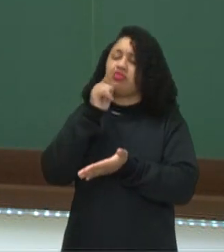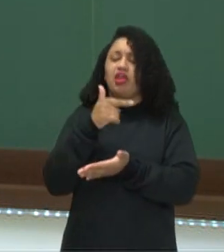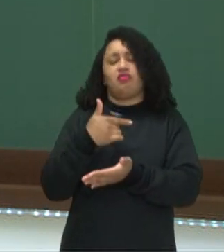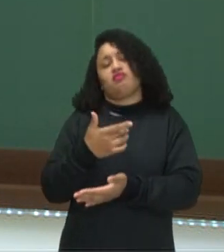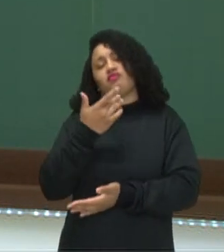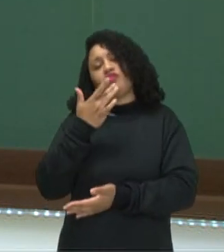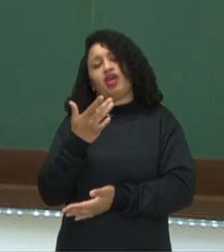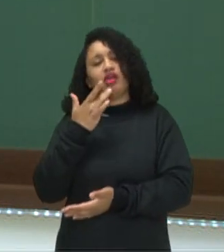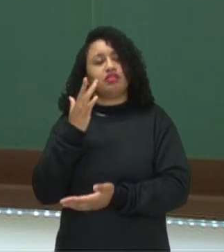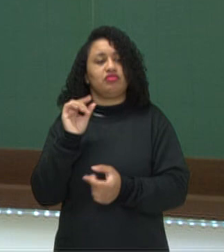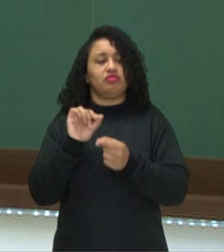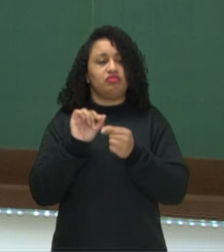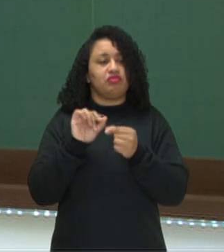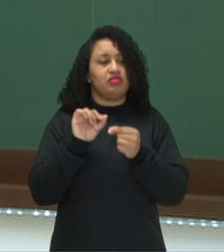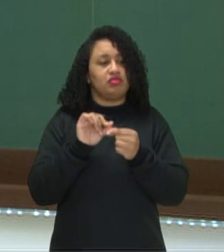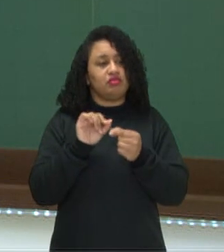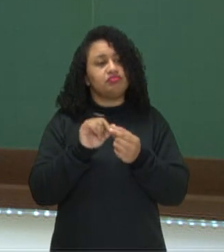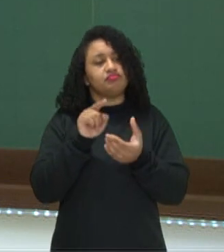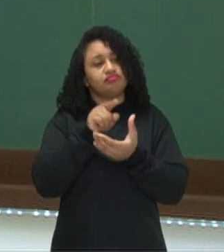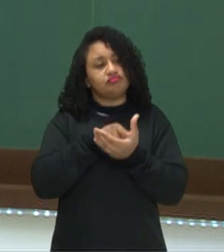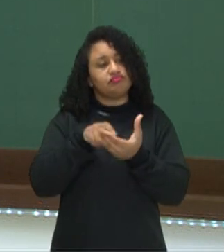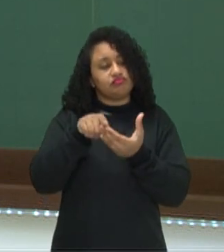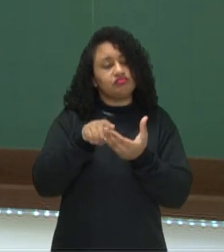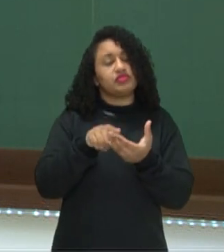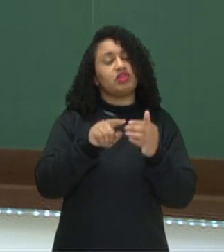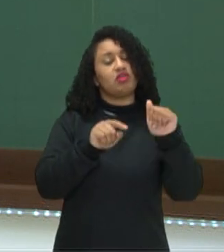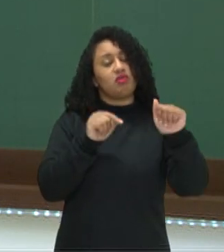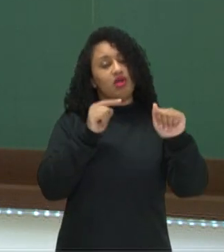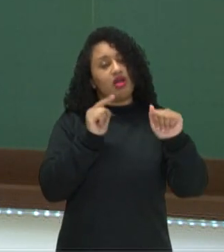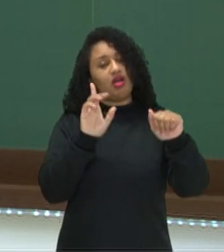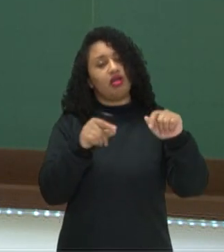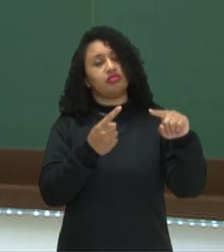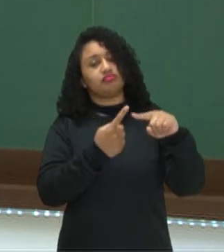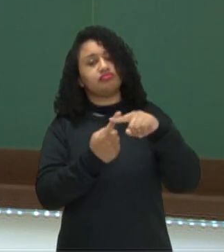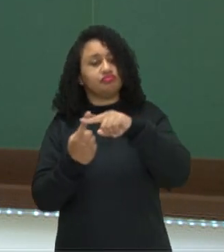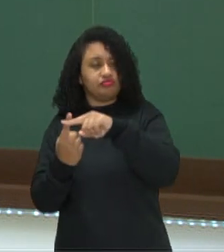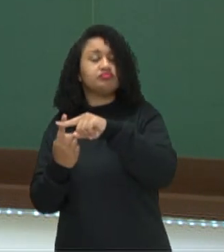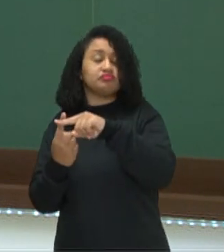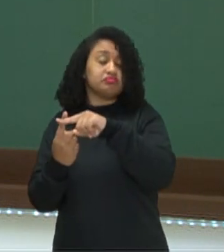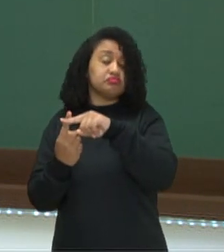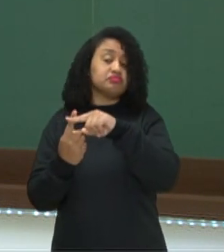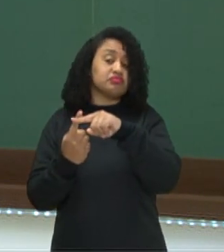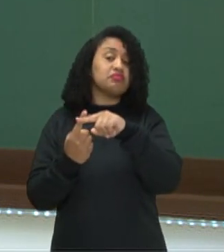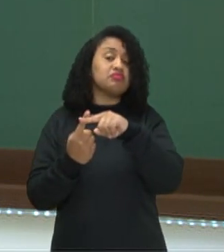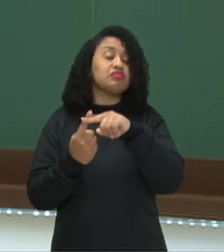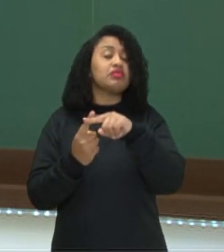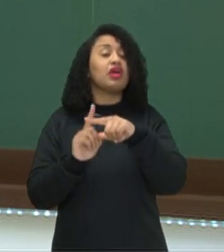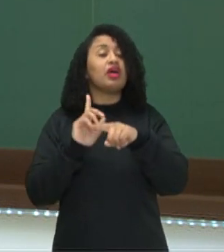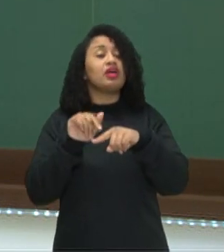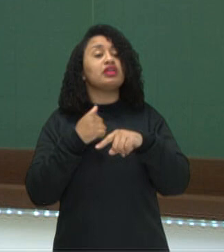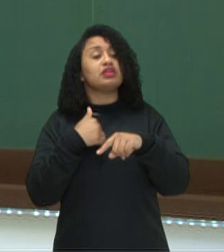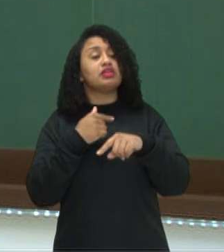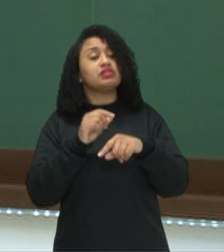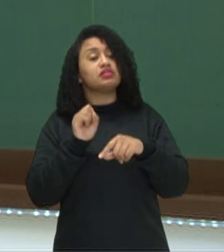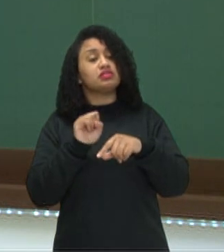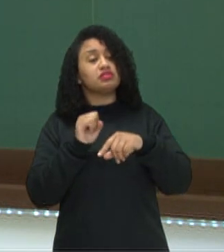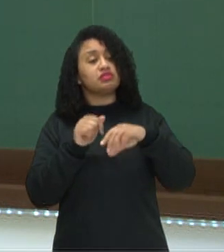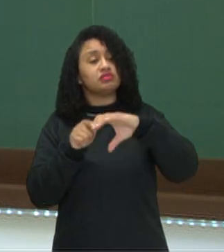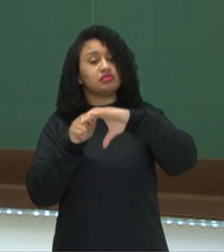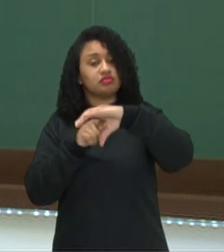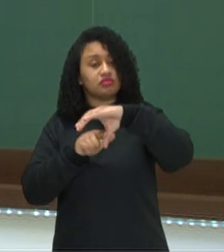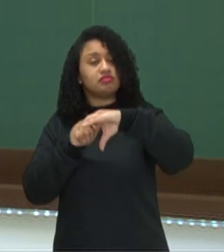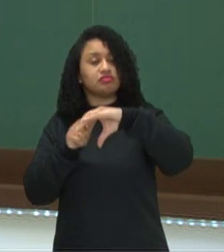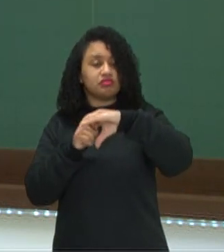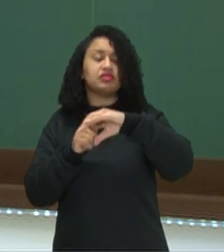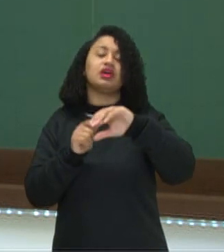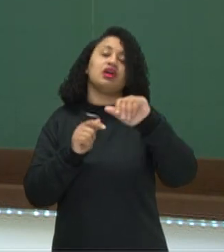ó. Concavidade voltada para cima significa que o meu A é positivo, né? O meu A é maior do que 0 e nós temos aqui o